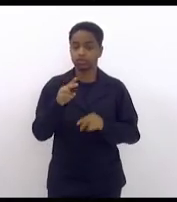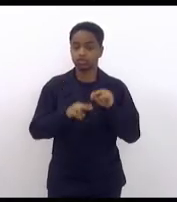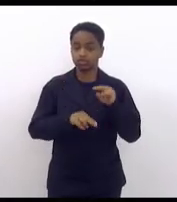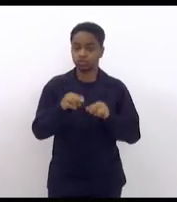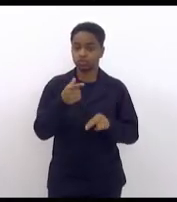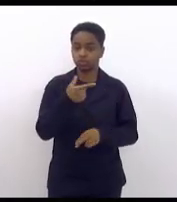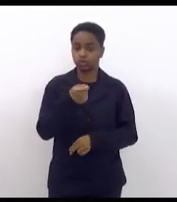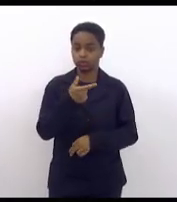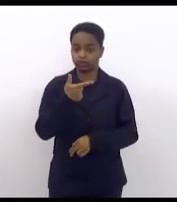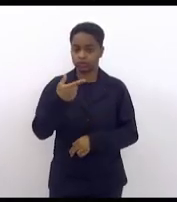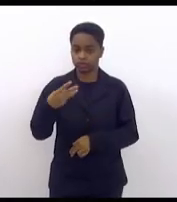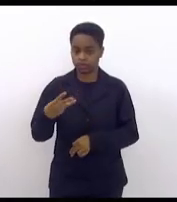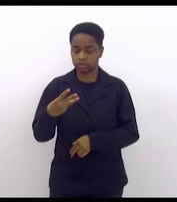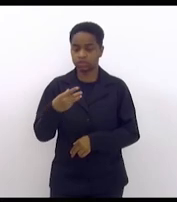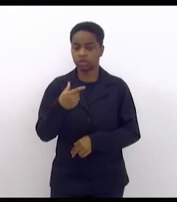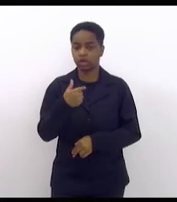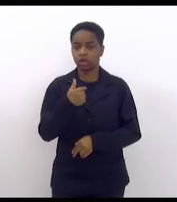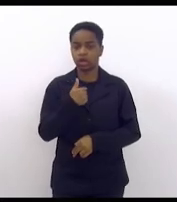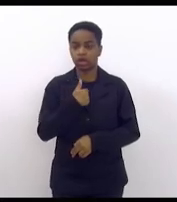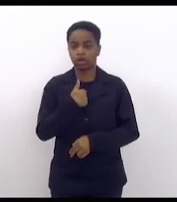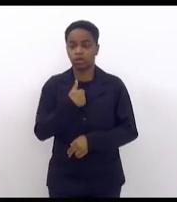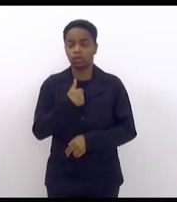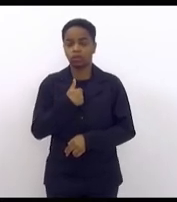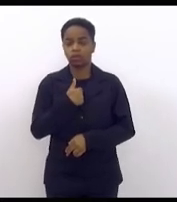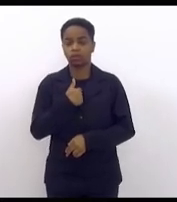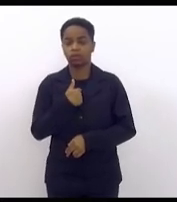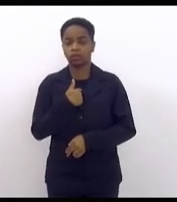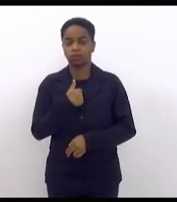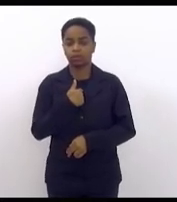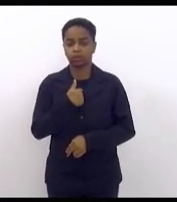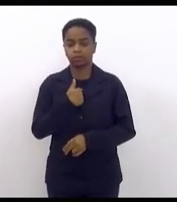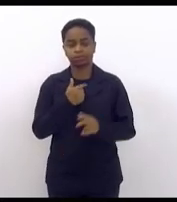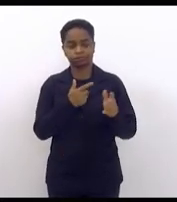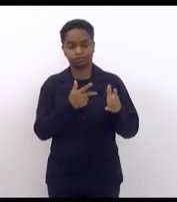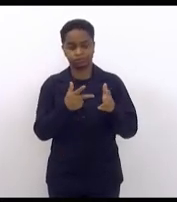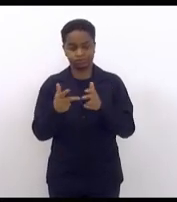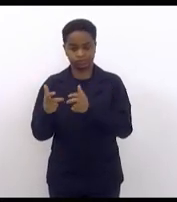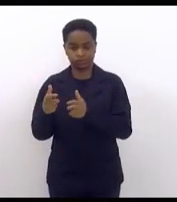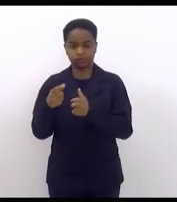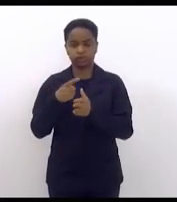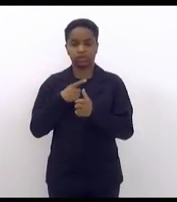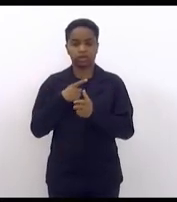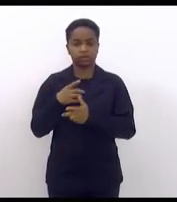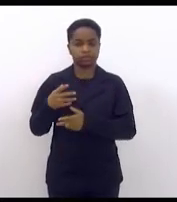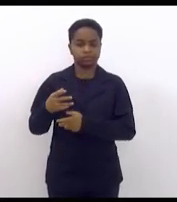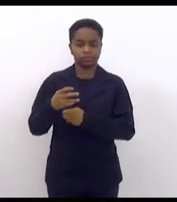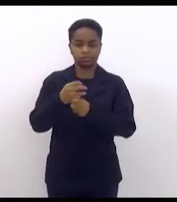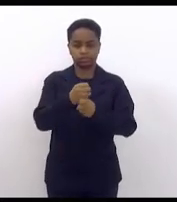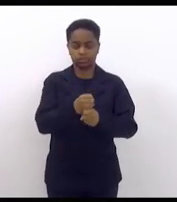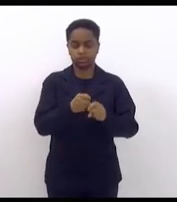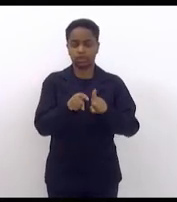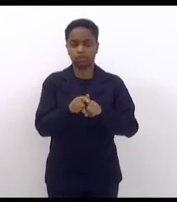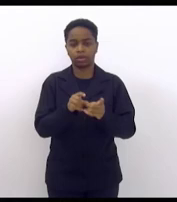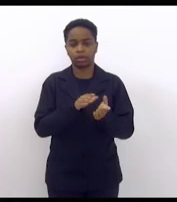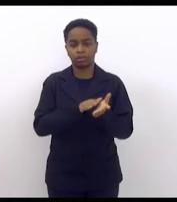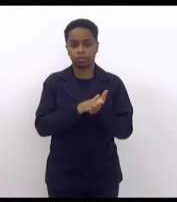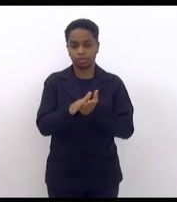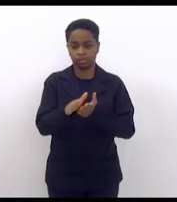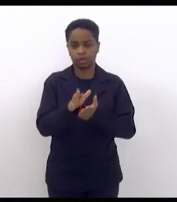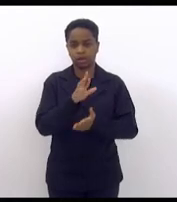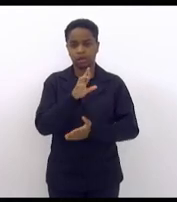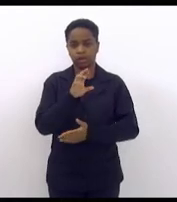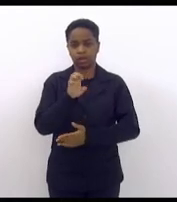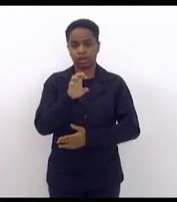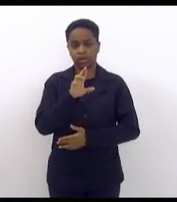2023, eu tive cuidado, considerando as demonstrações contábeis, a publicação do RERL e